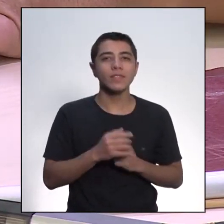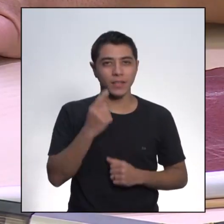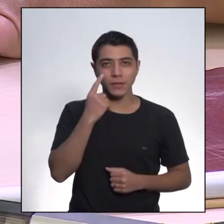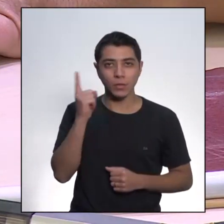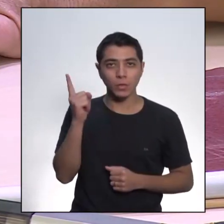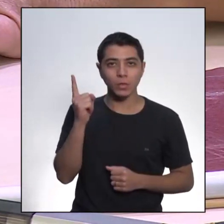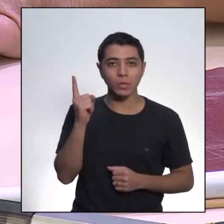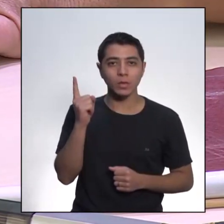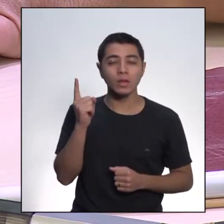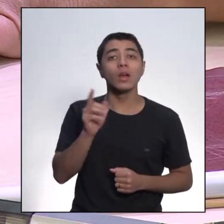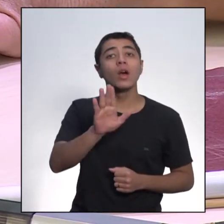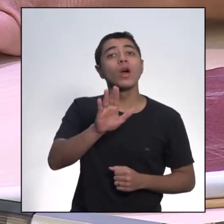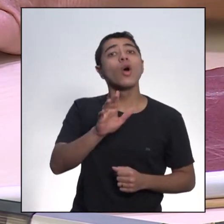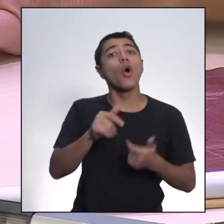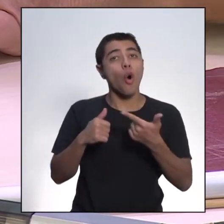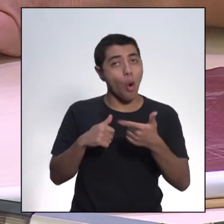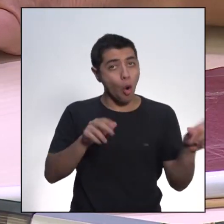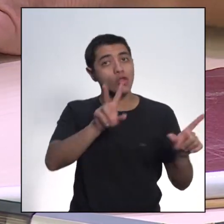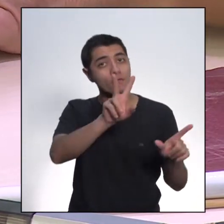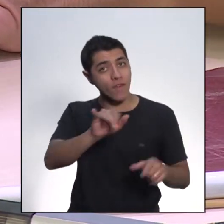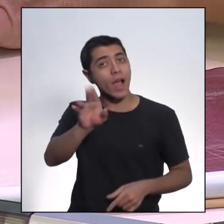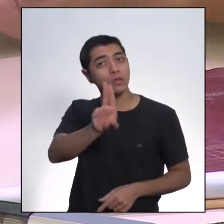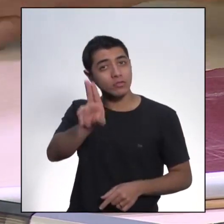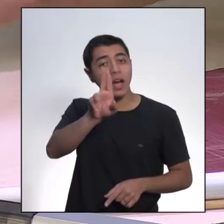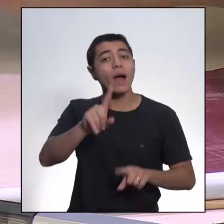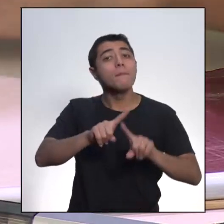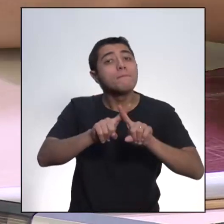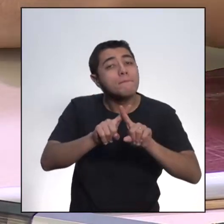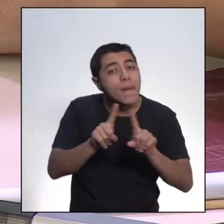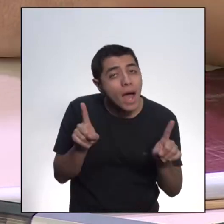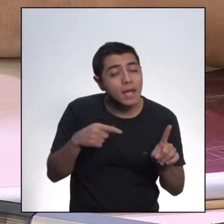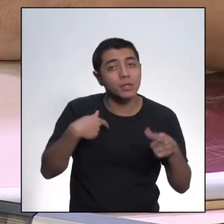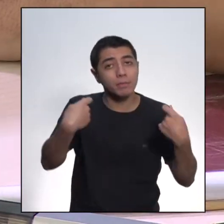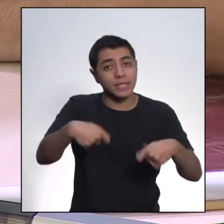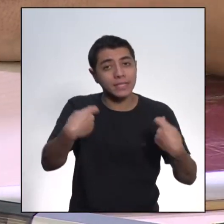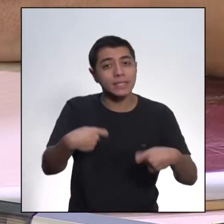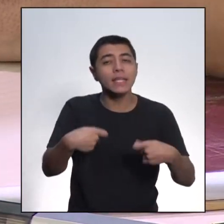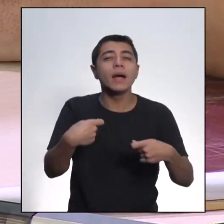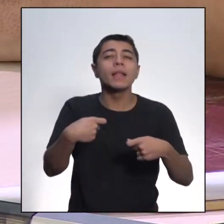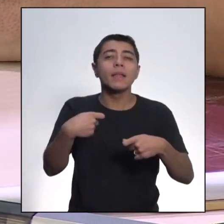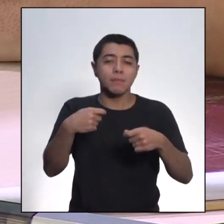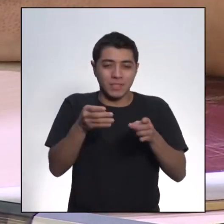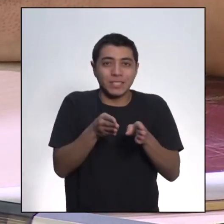a gente precisa passar o nosso eixo. Então, eu vou sugerir que vocês deixem mais ou menos